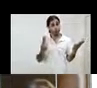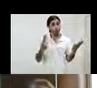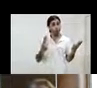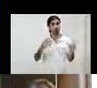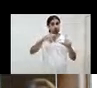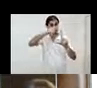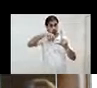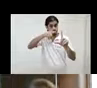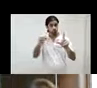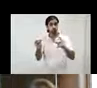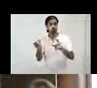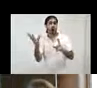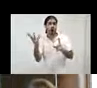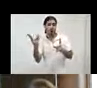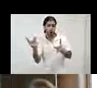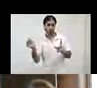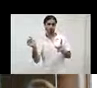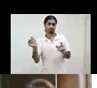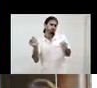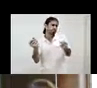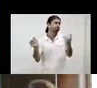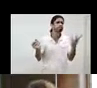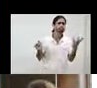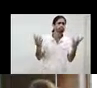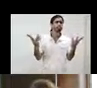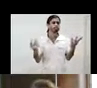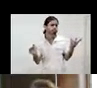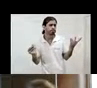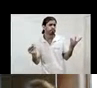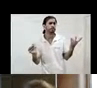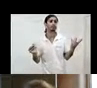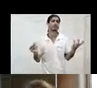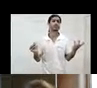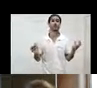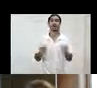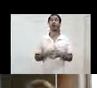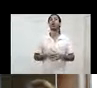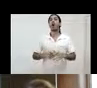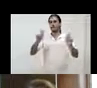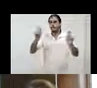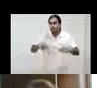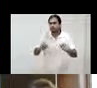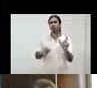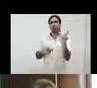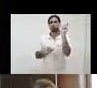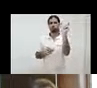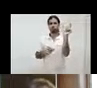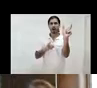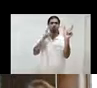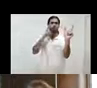por quantas vezes aquele termo, aquela expressão aparece e ficar nisso, numa análise